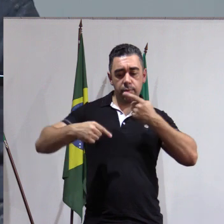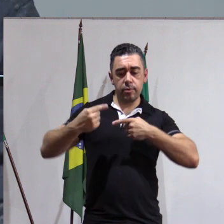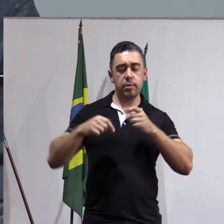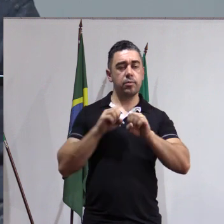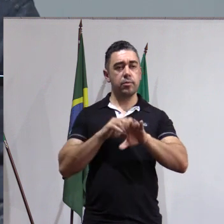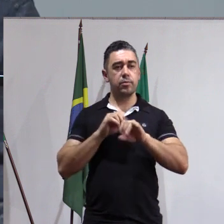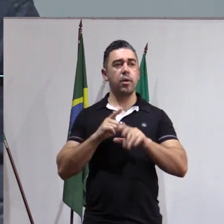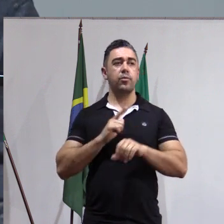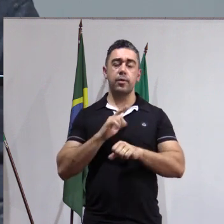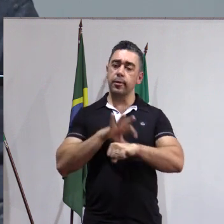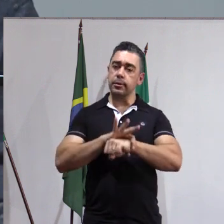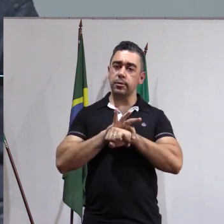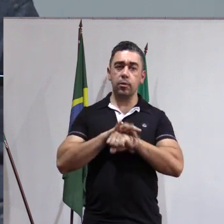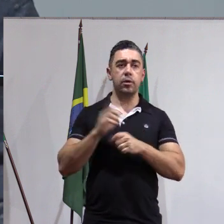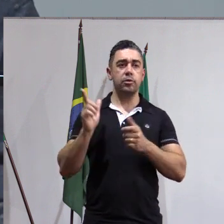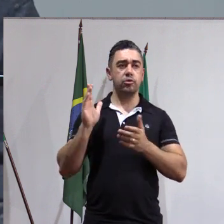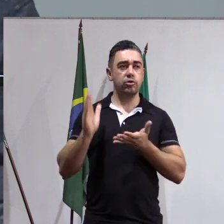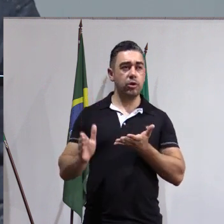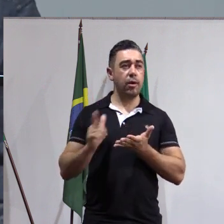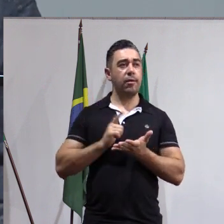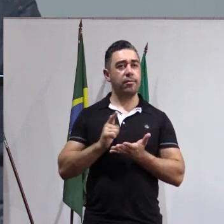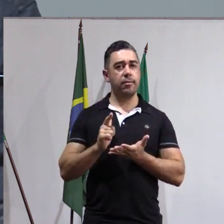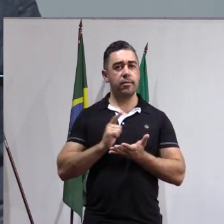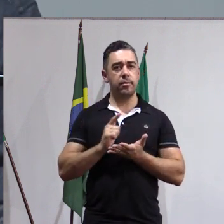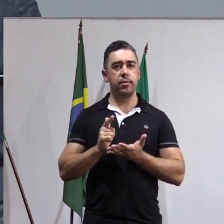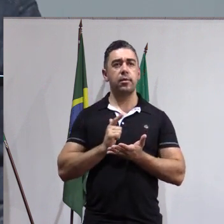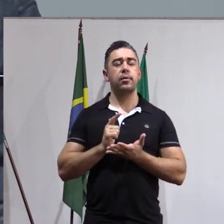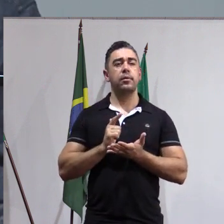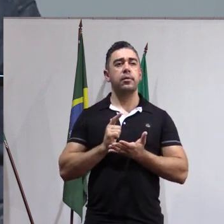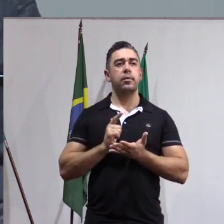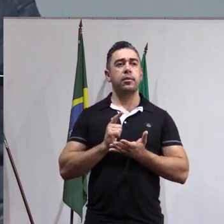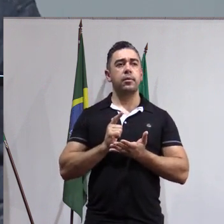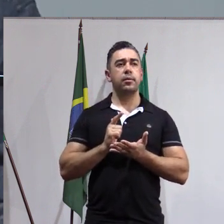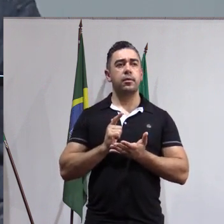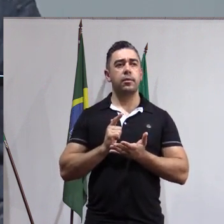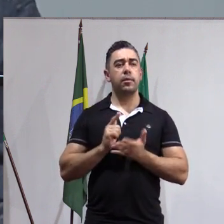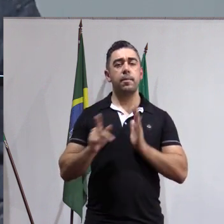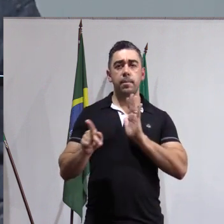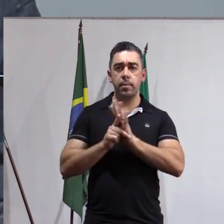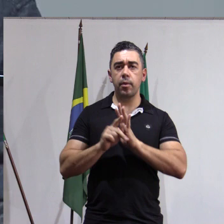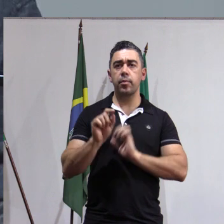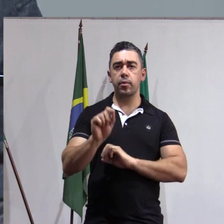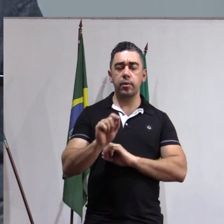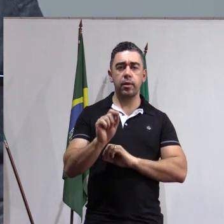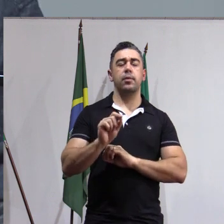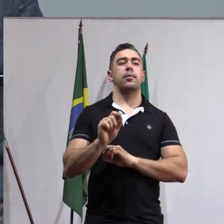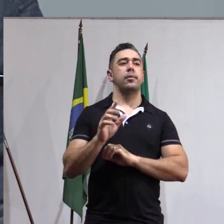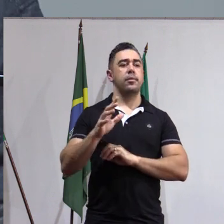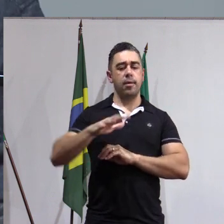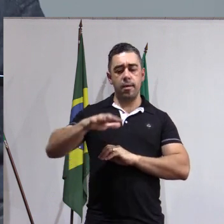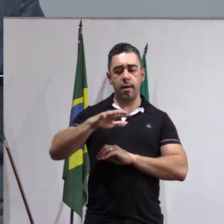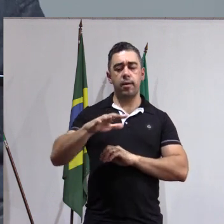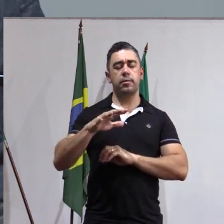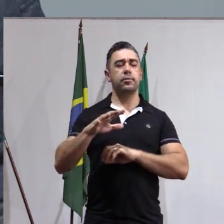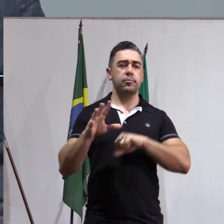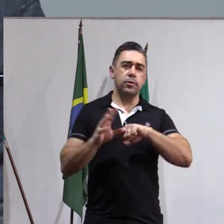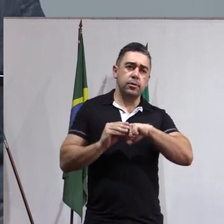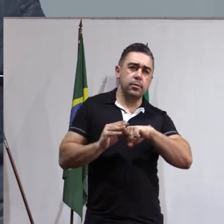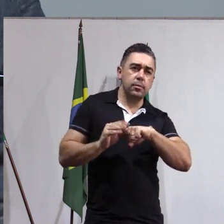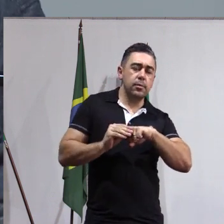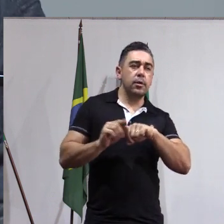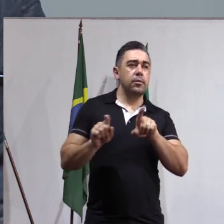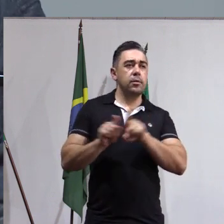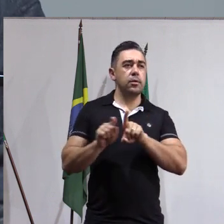sido garantida pela avaliação interpares no universo da relevância propriamente científica do conhecimento e na estabilidade